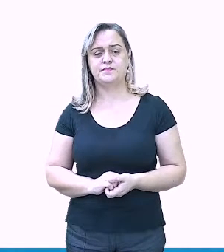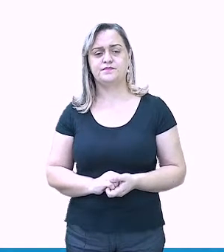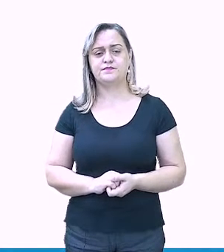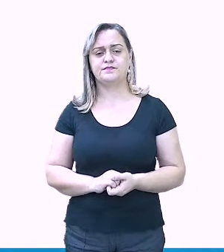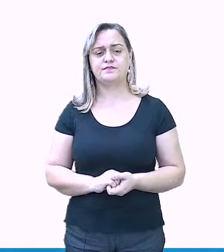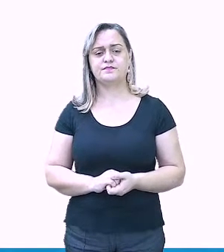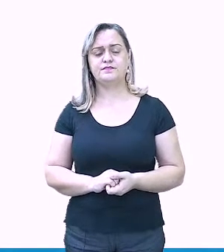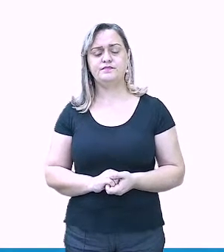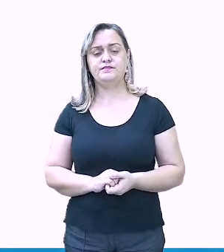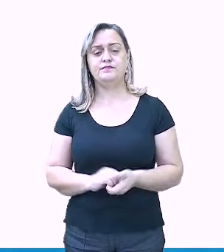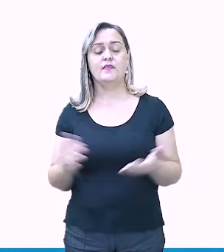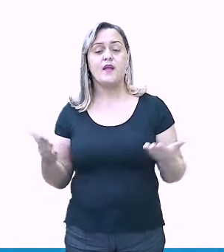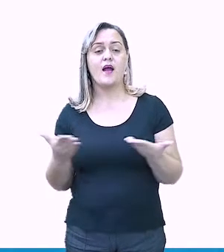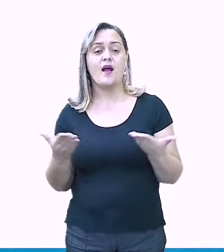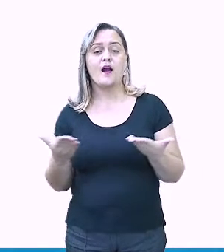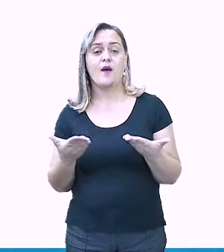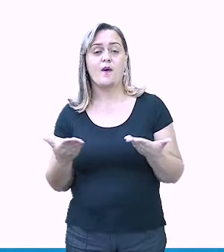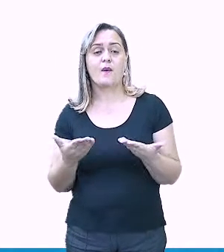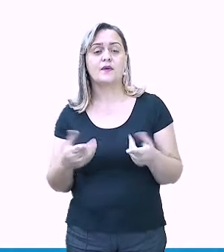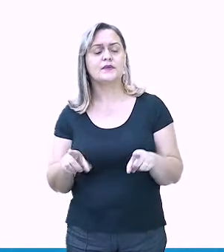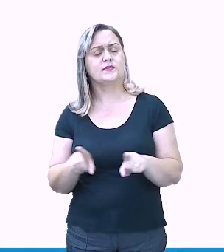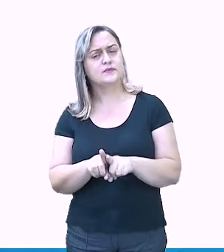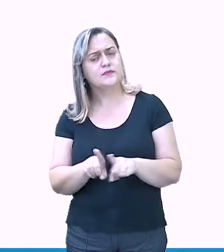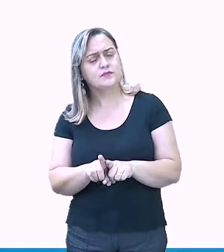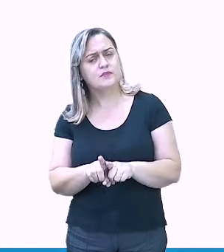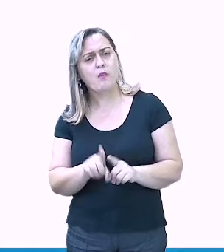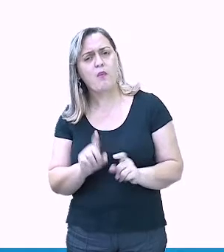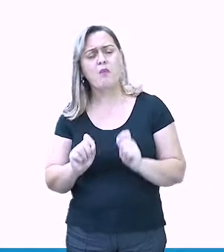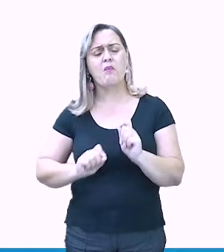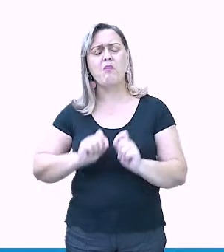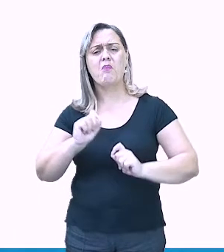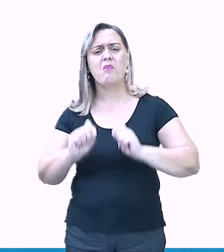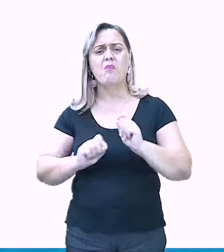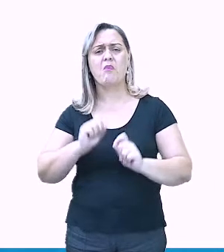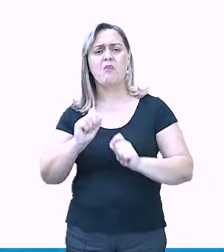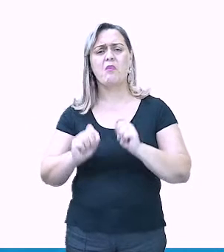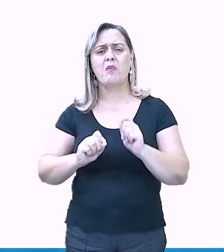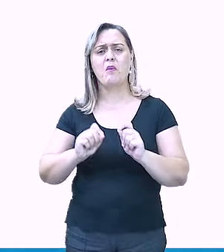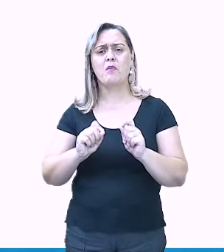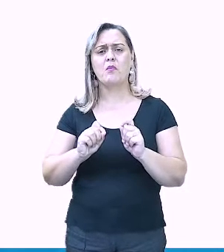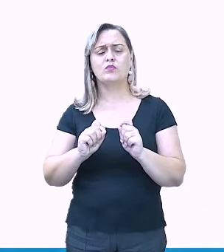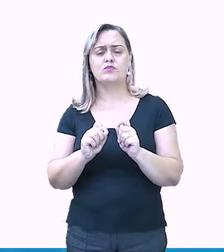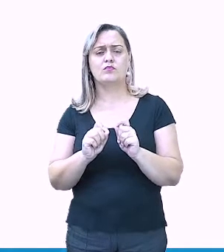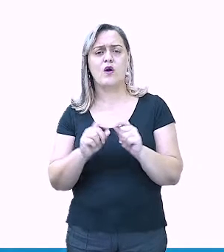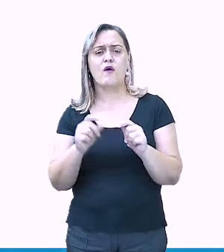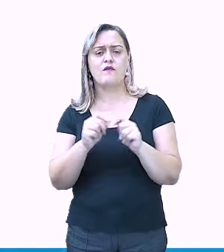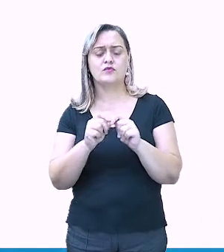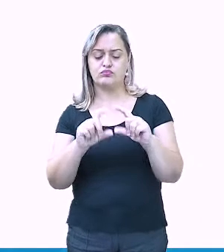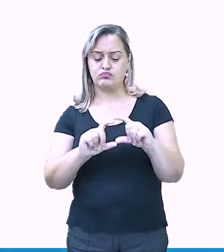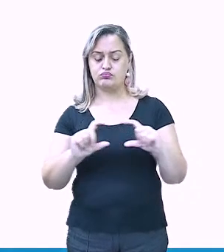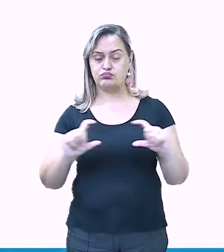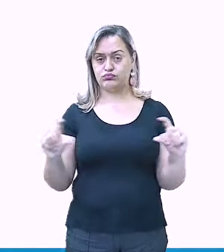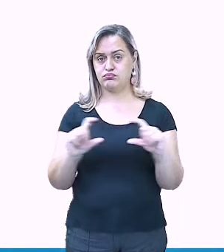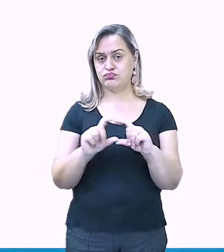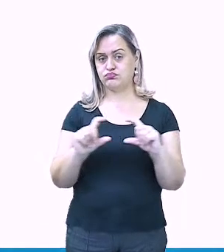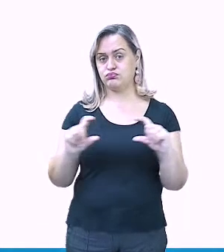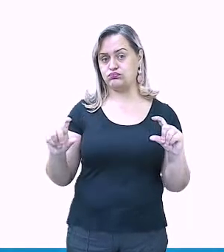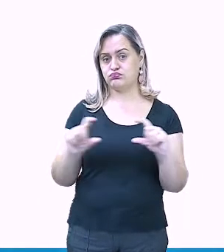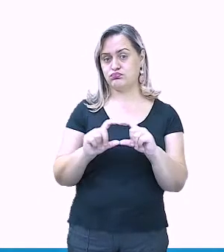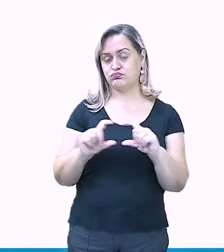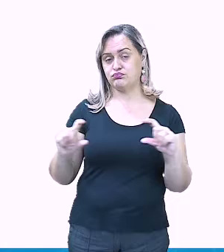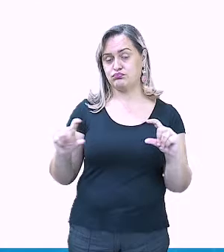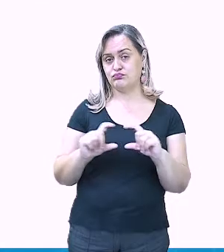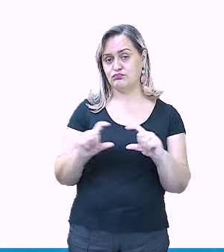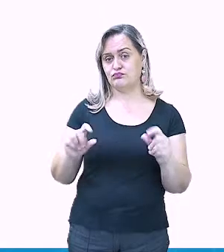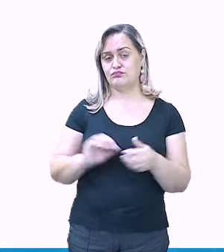Agora, precisamos também entender que esse processo de formação aí não será só com o substantivo,